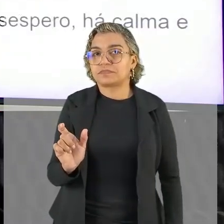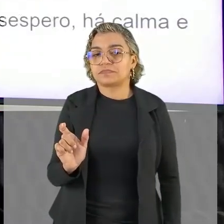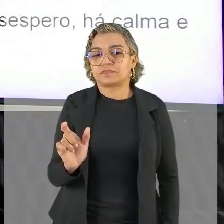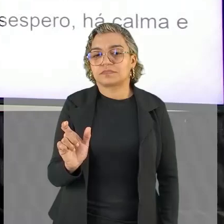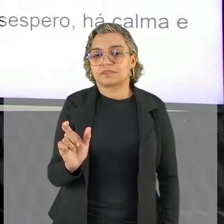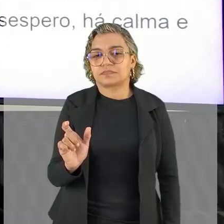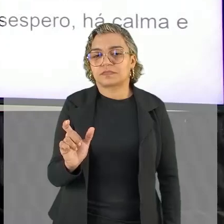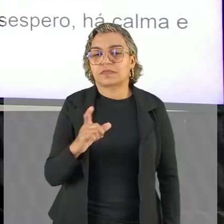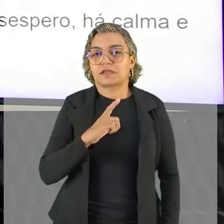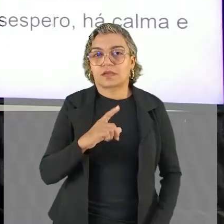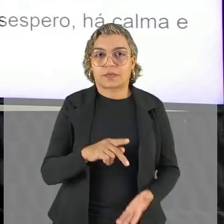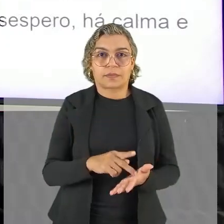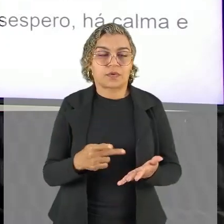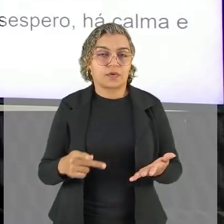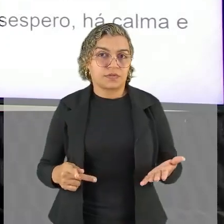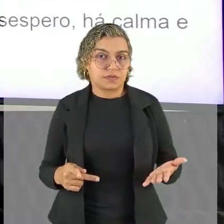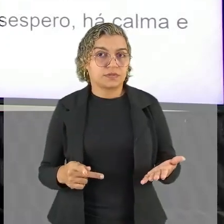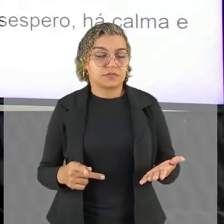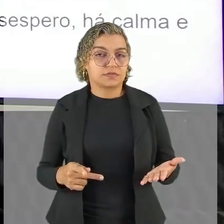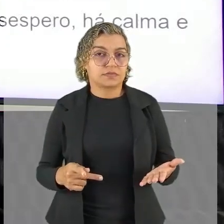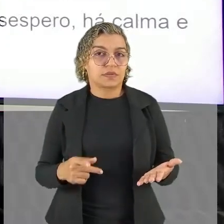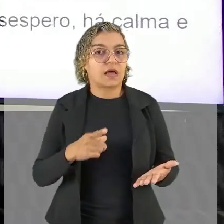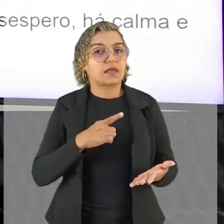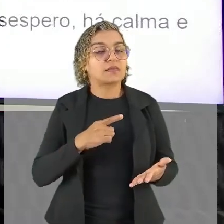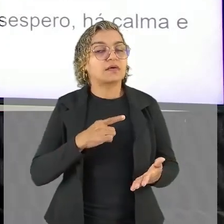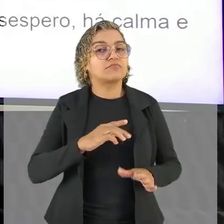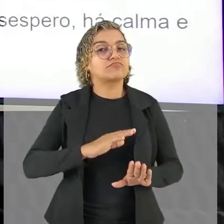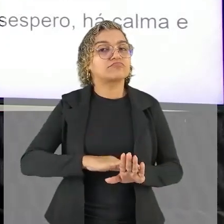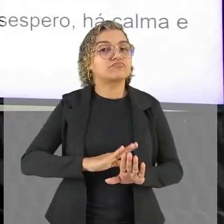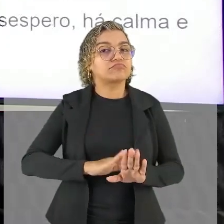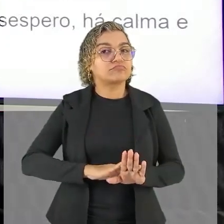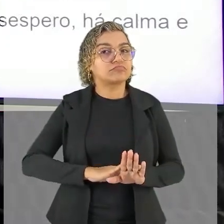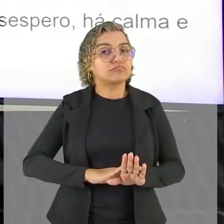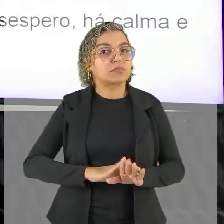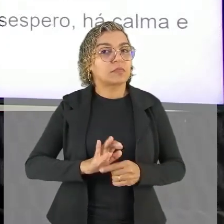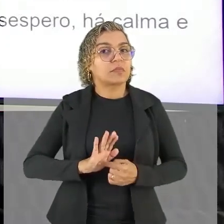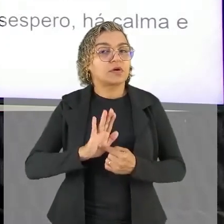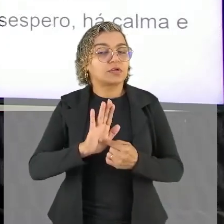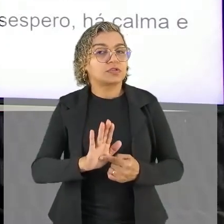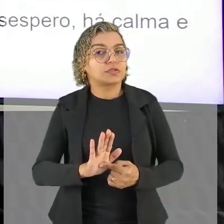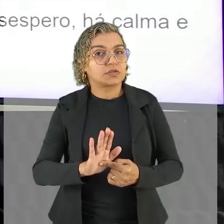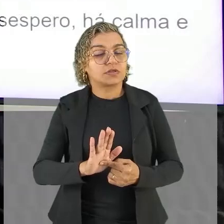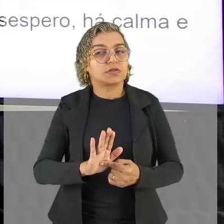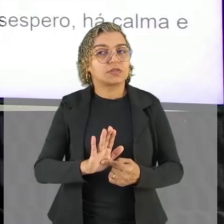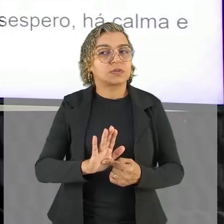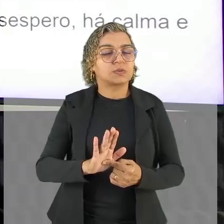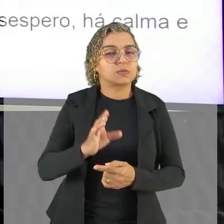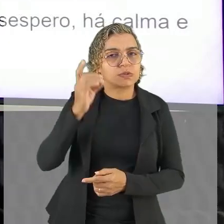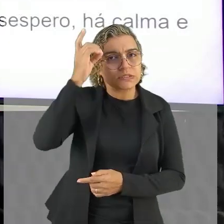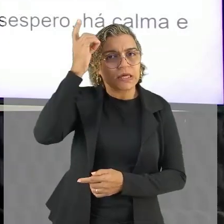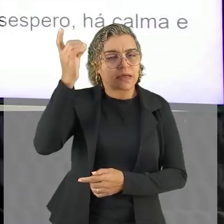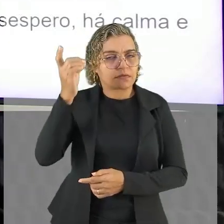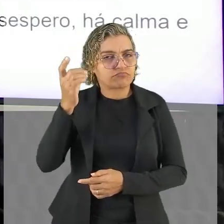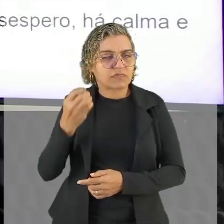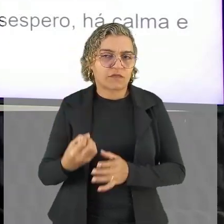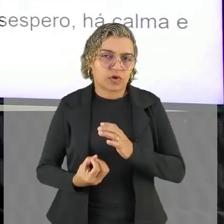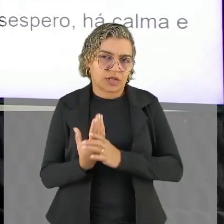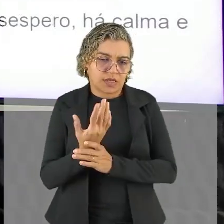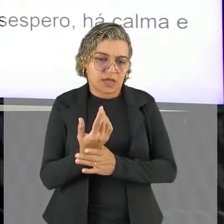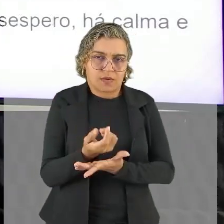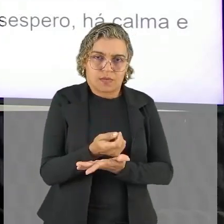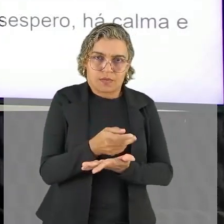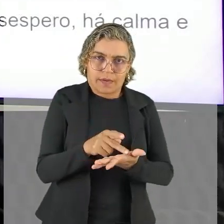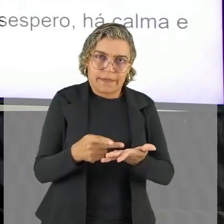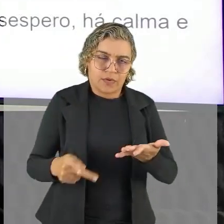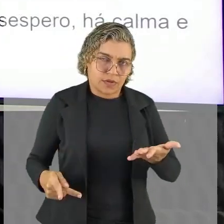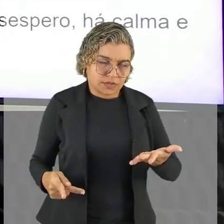vou criar uma poesia. Olha o eu poético aí, suscitando a ideia. Eu vou criar uma poesia. Para eu criar uma